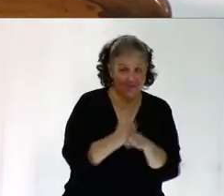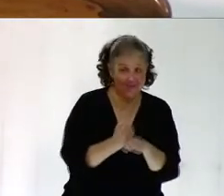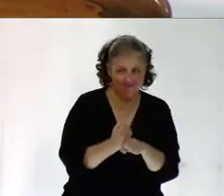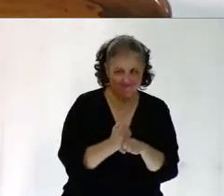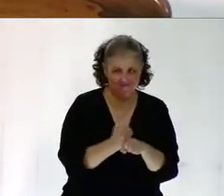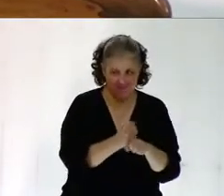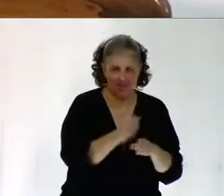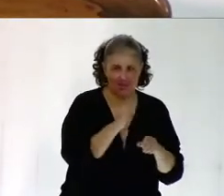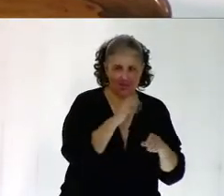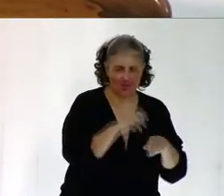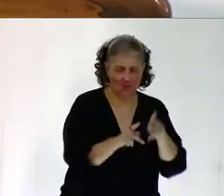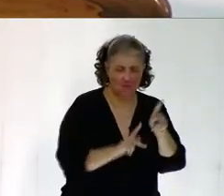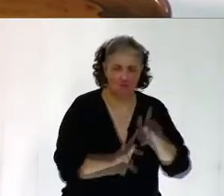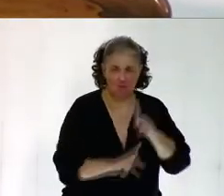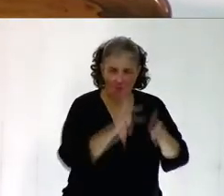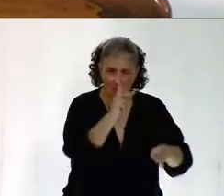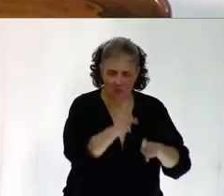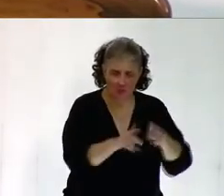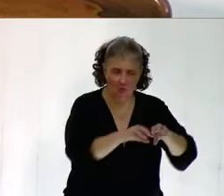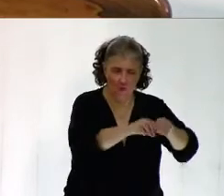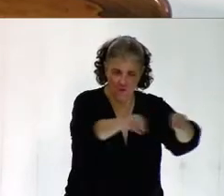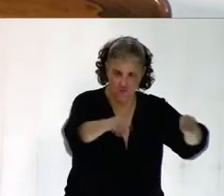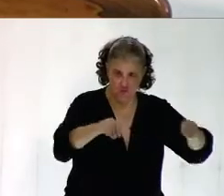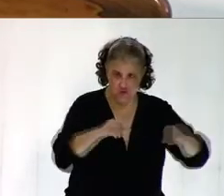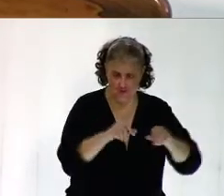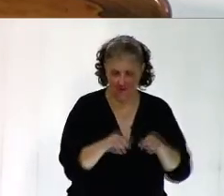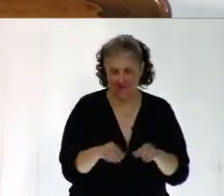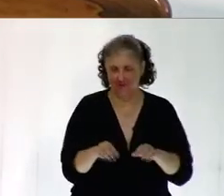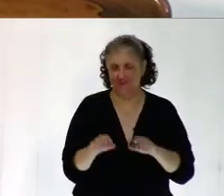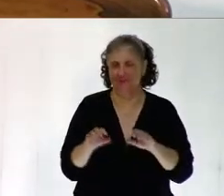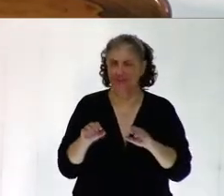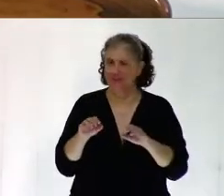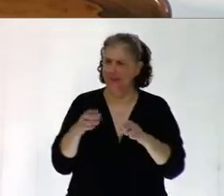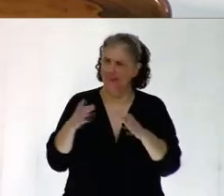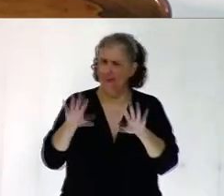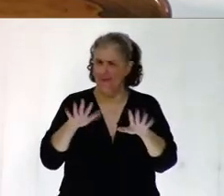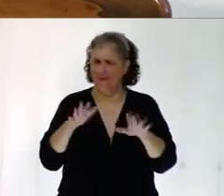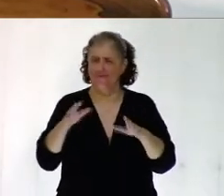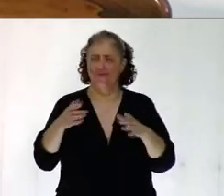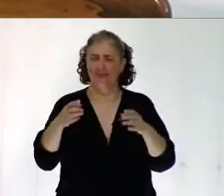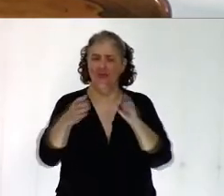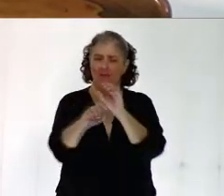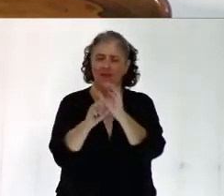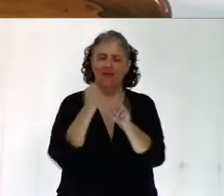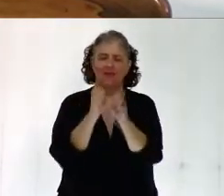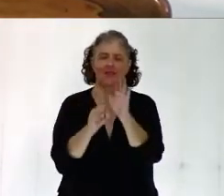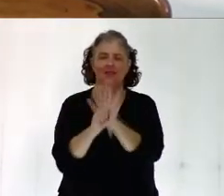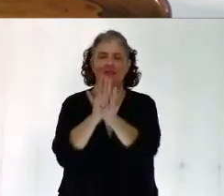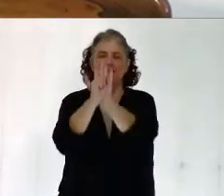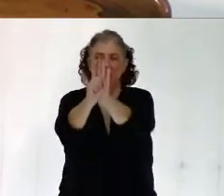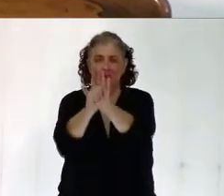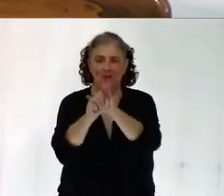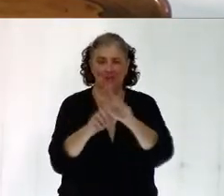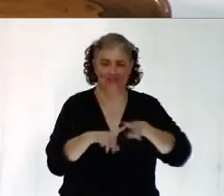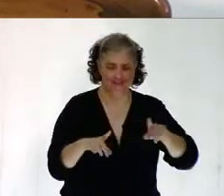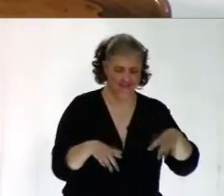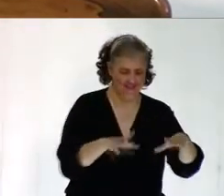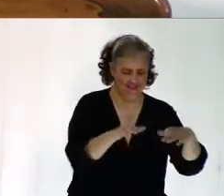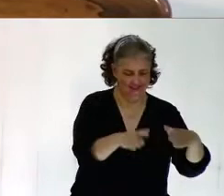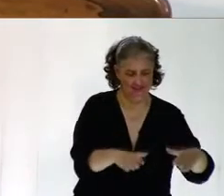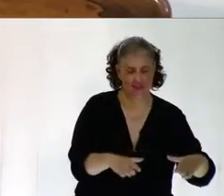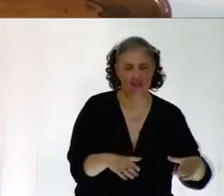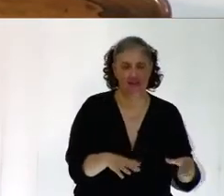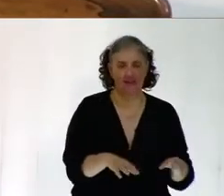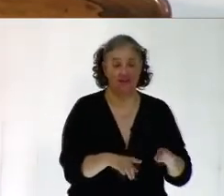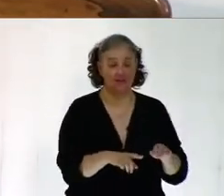teu deus te guiou no deserto estes quarenta anos para te humilhar para te provar para saber o que estava